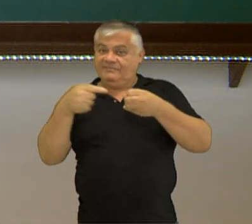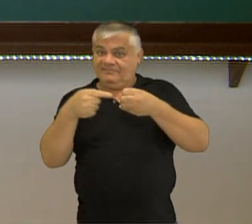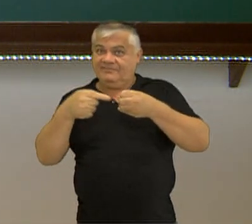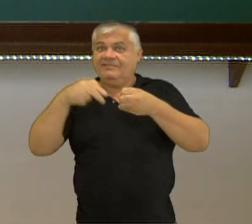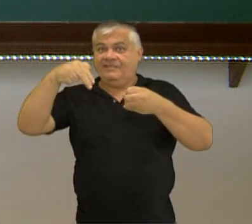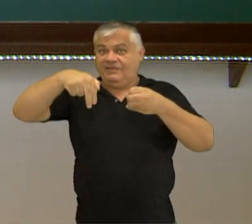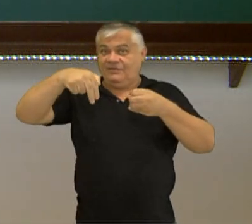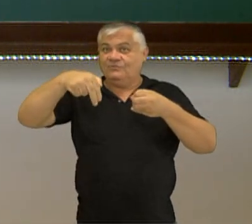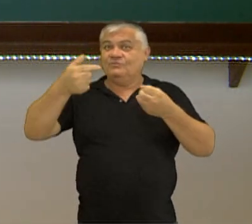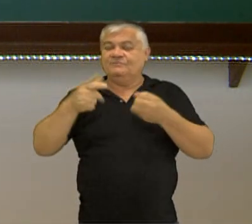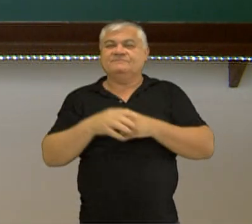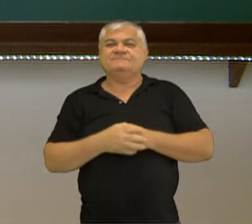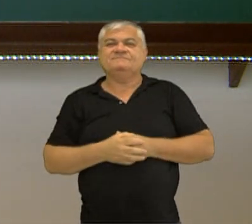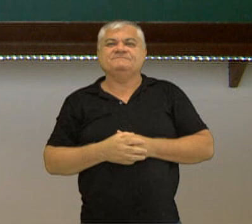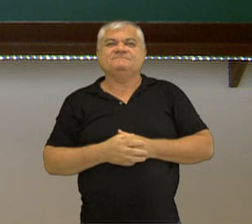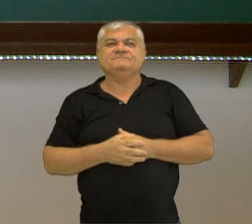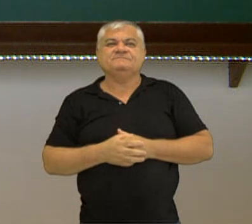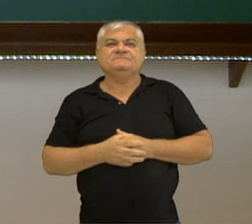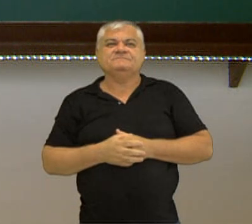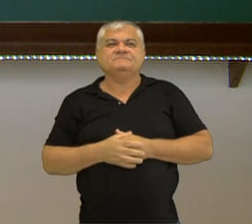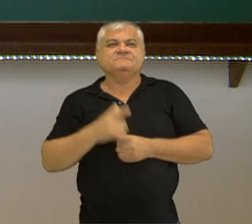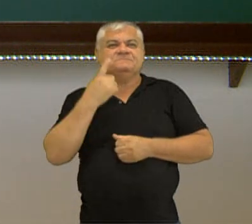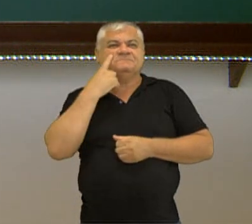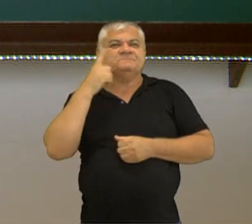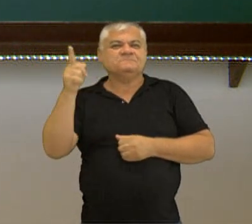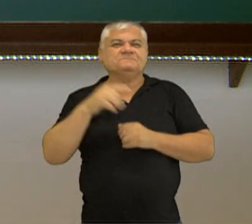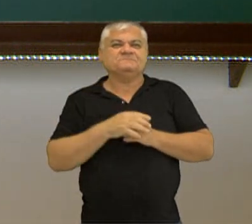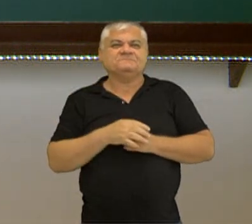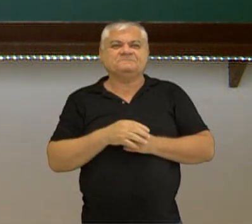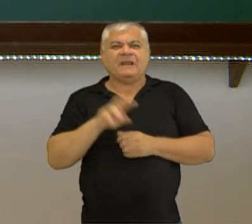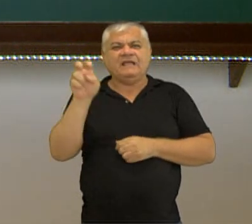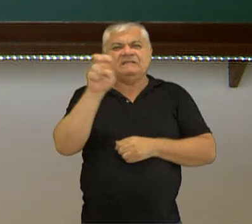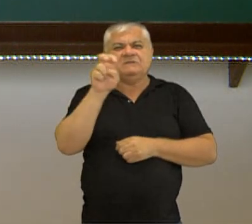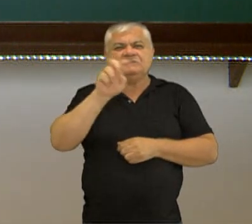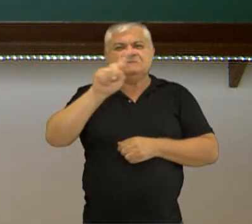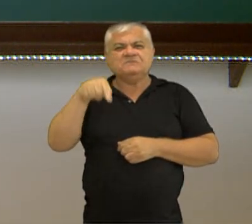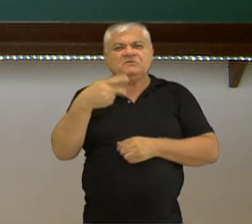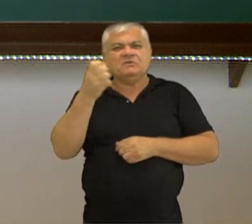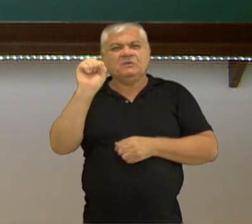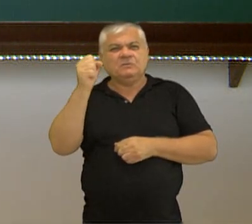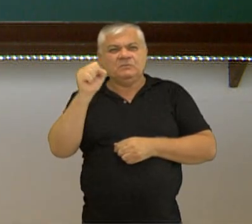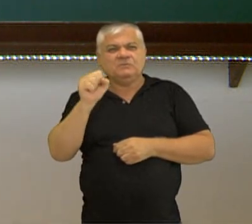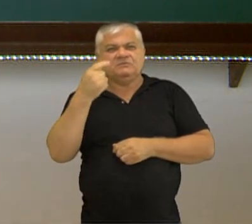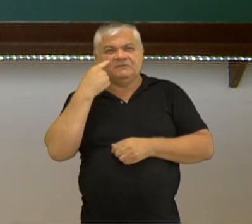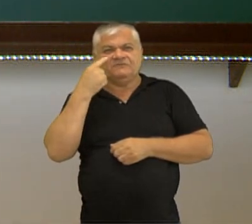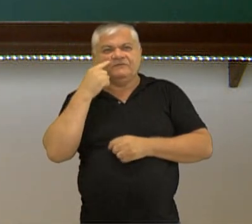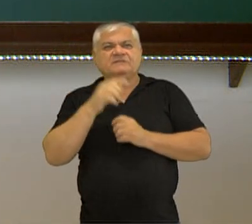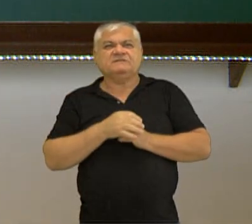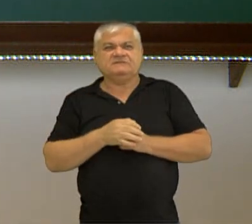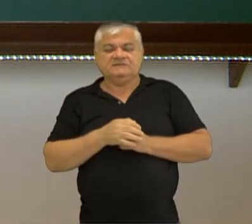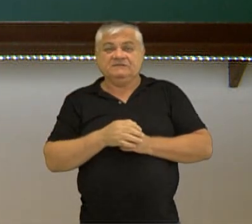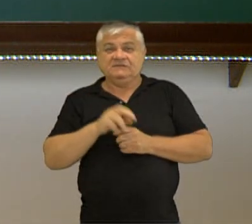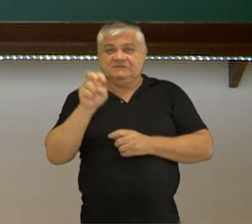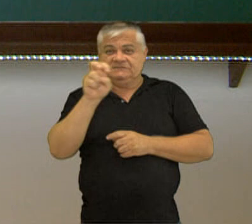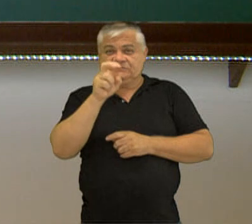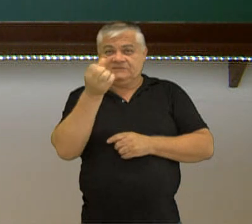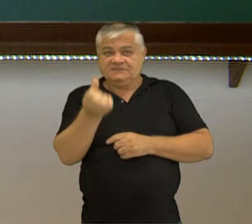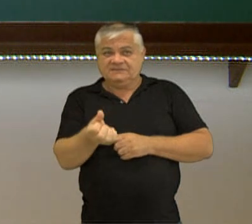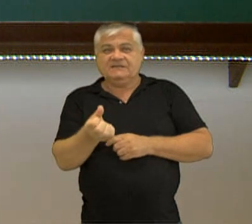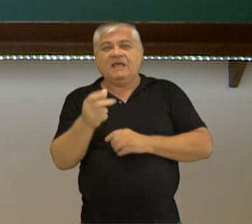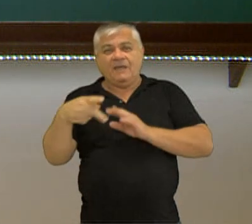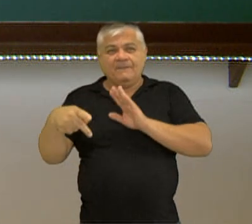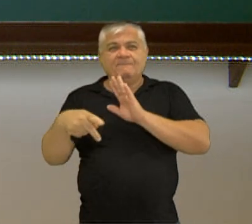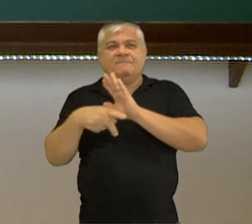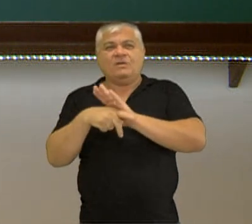certo? Aquele número de baixo ali, ó, 55,8, o qual eu vou arredondar para 56, é o número